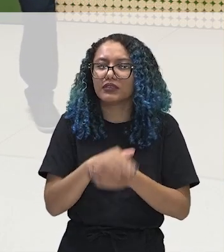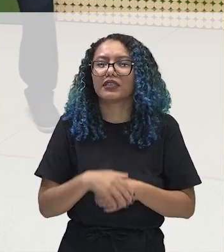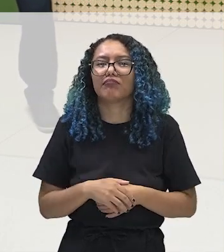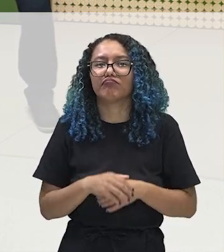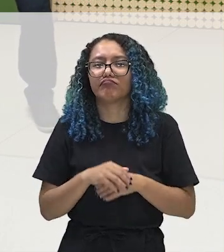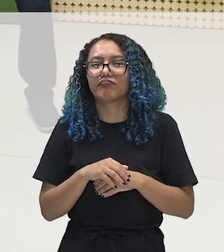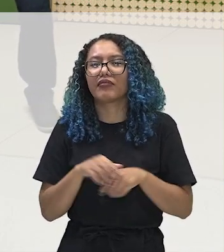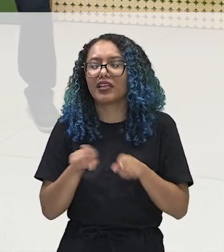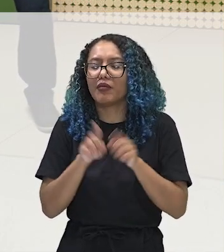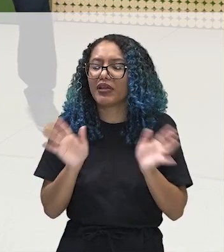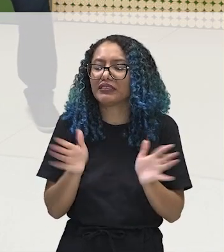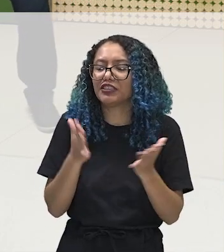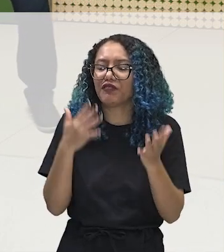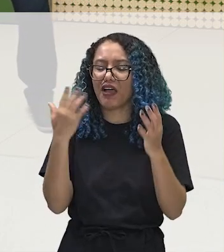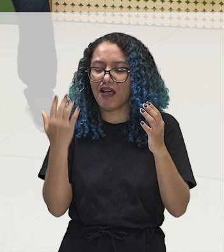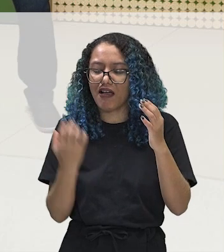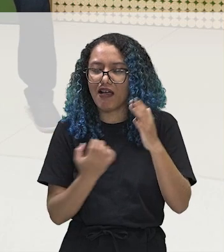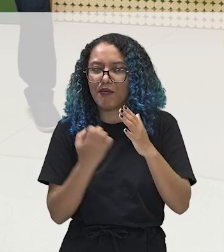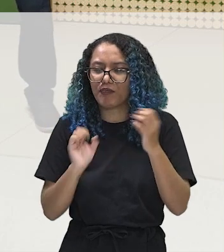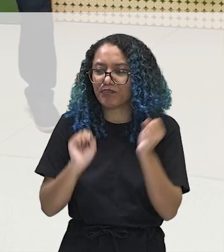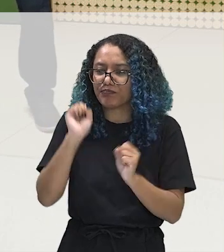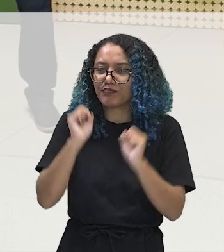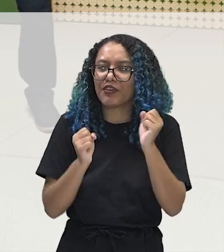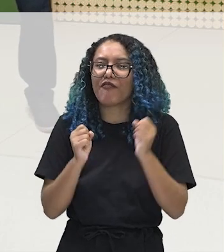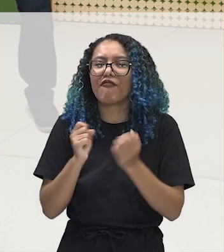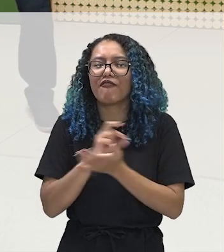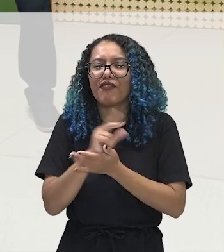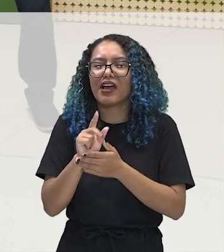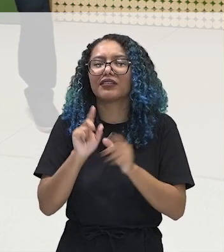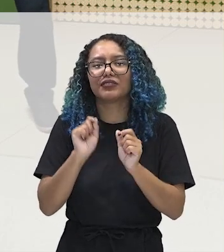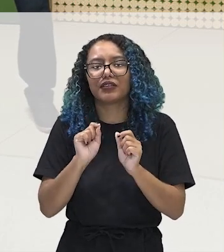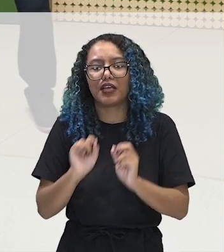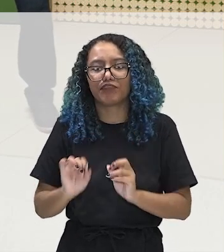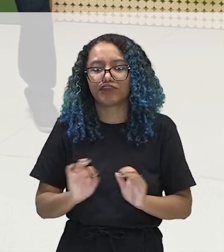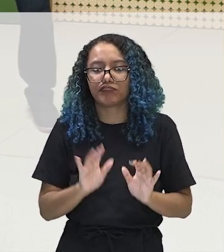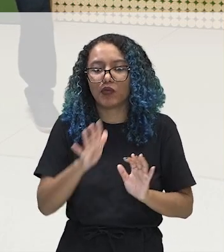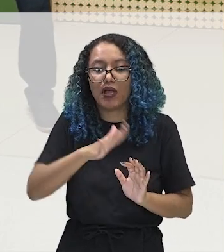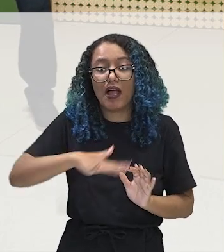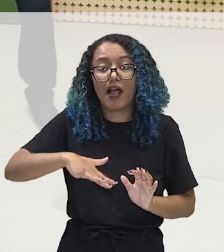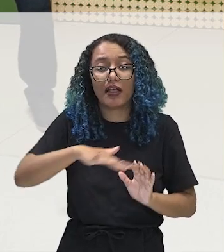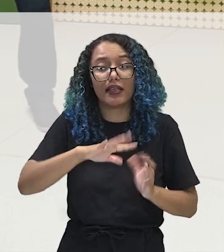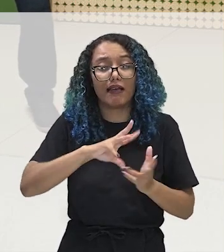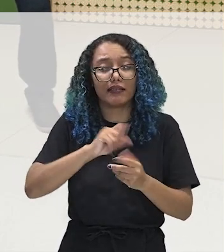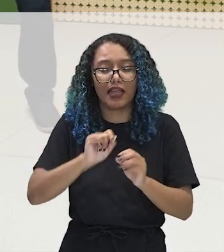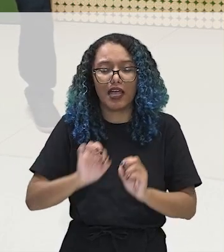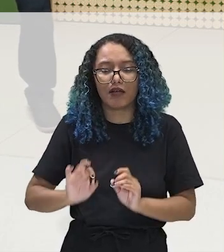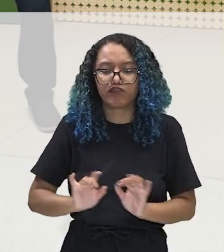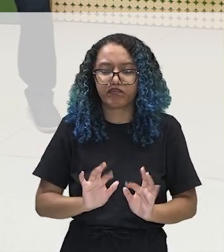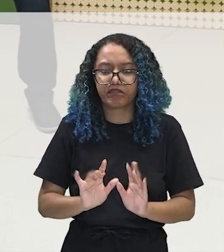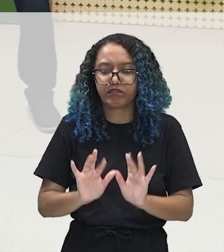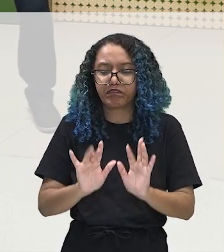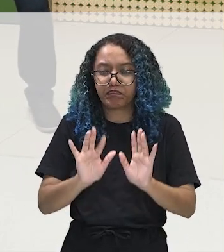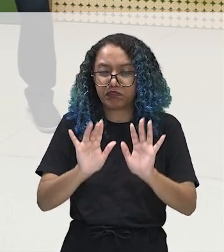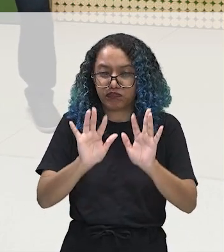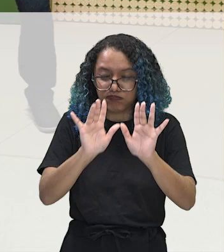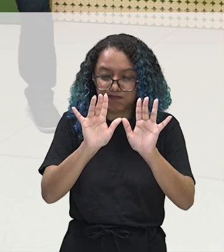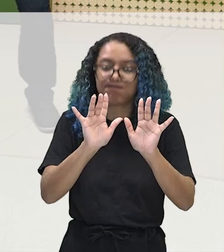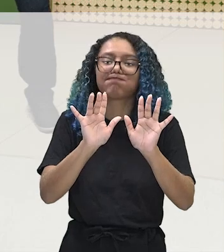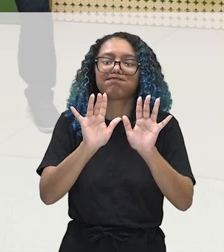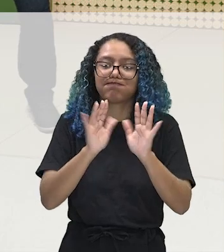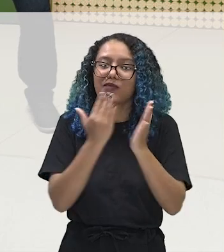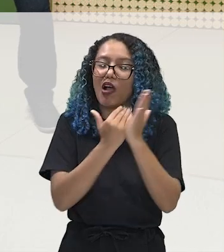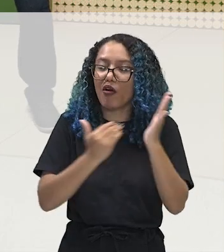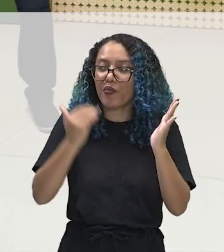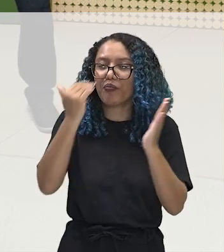a nossa atmosfera vai ficar cheia de gases do efeito estufa. E isso vai fazer com que o